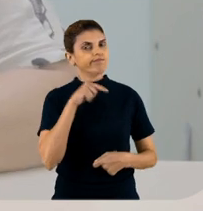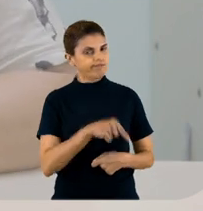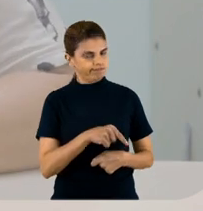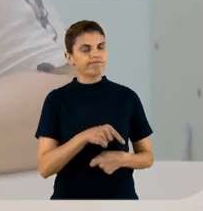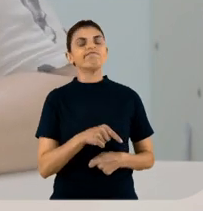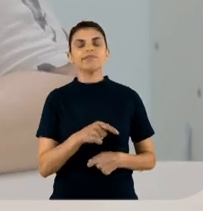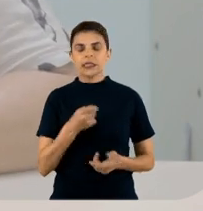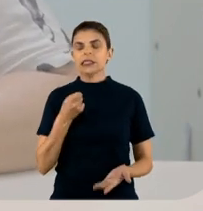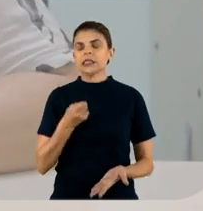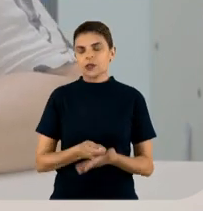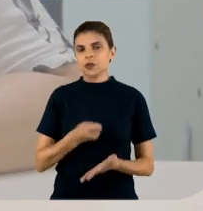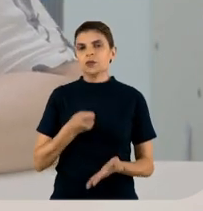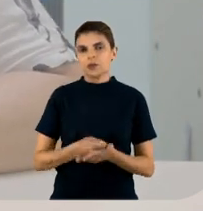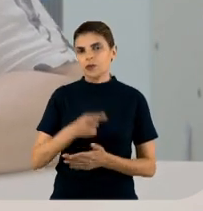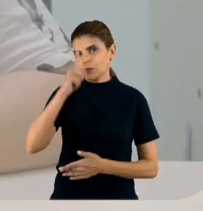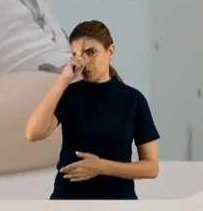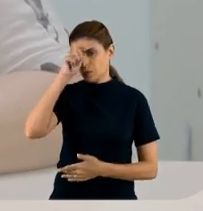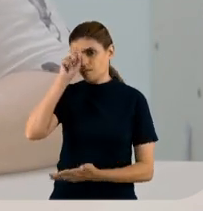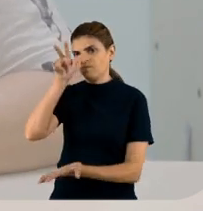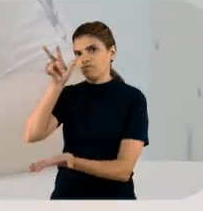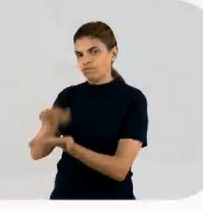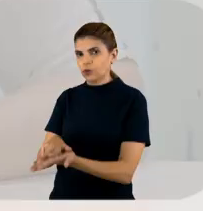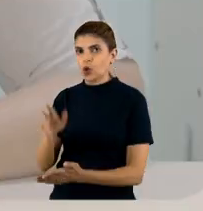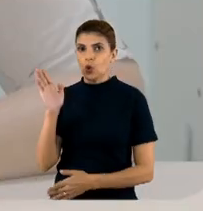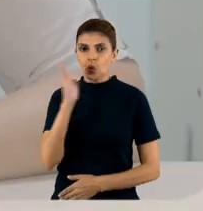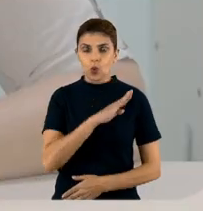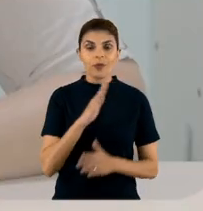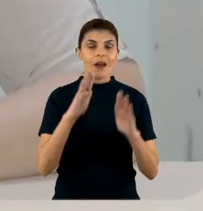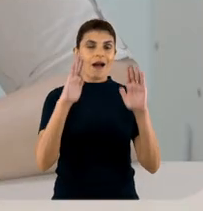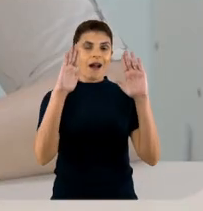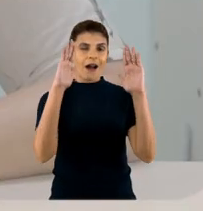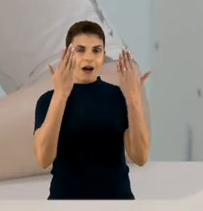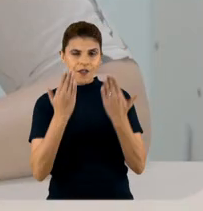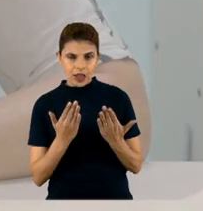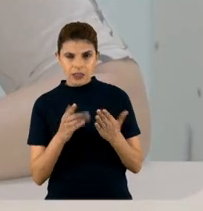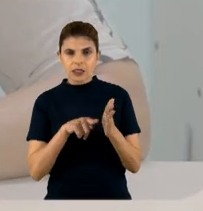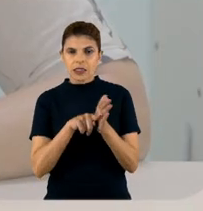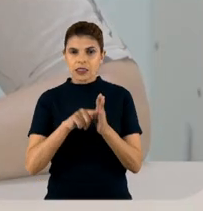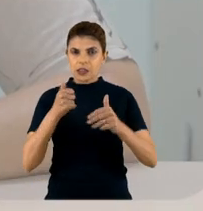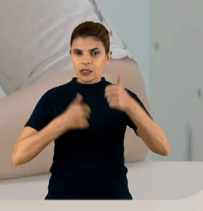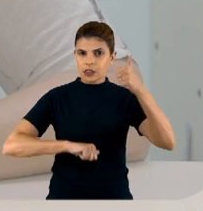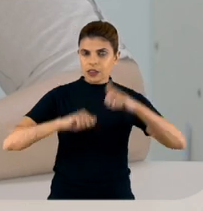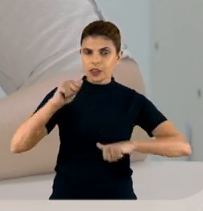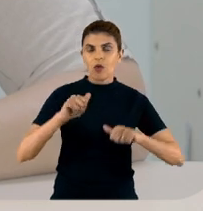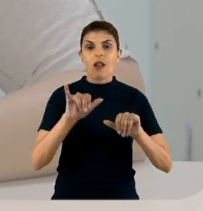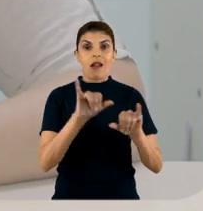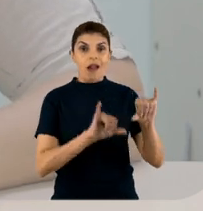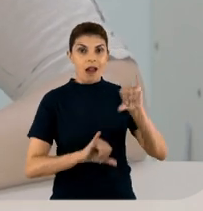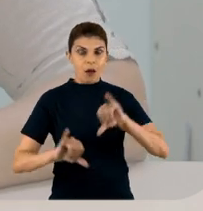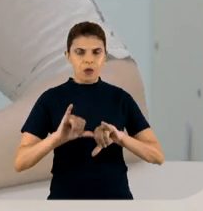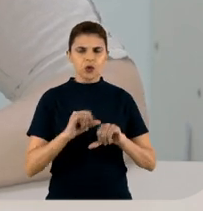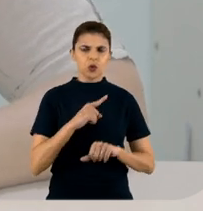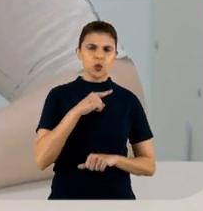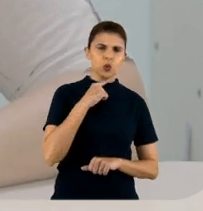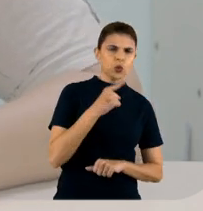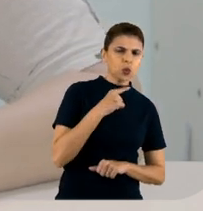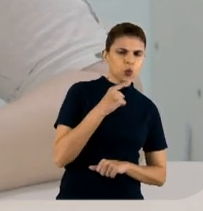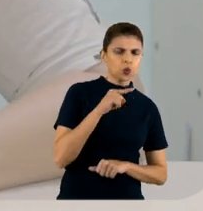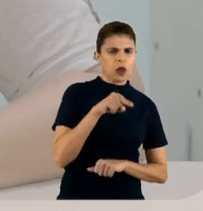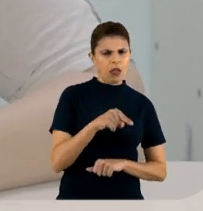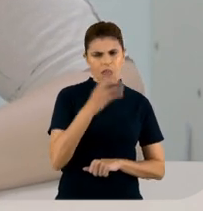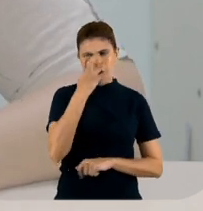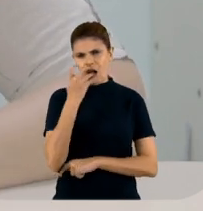isso também indica necessidade de internação desse doente na avaliação Laboratorial inicial de um paciente que você tá na